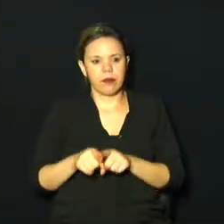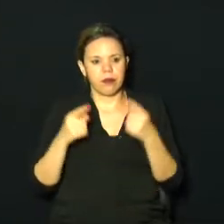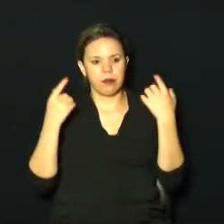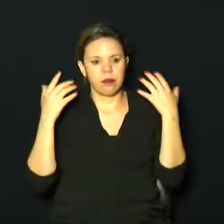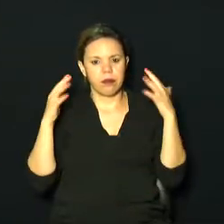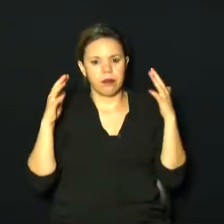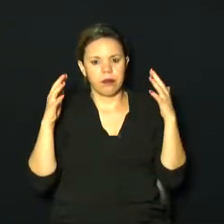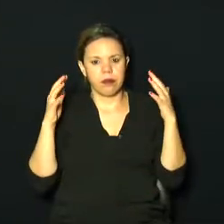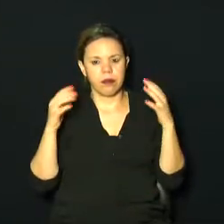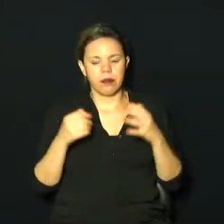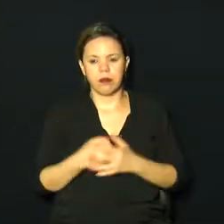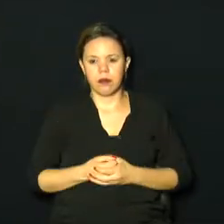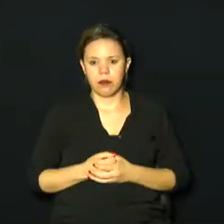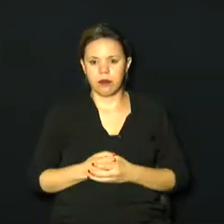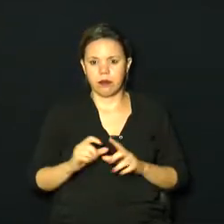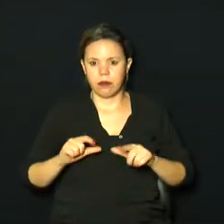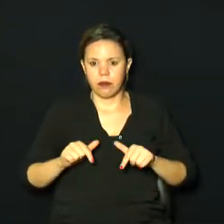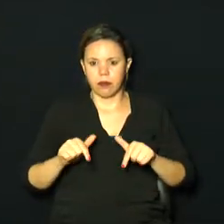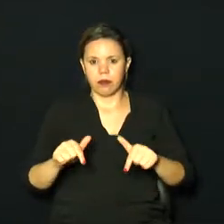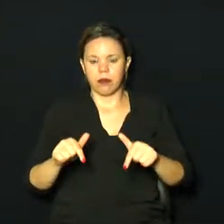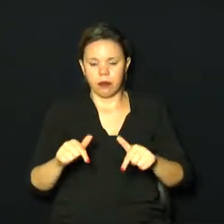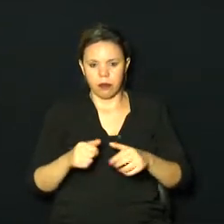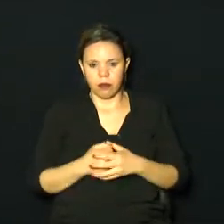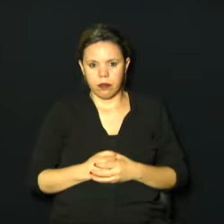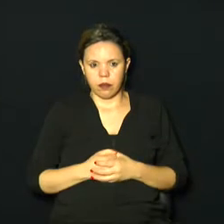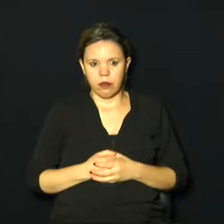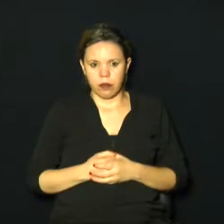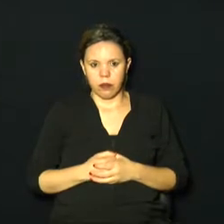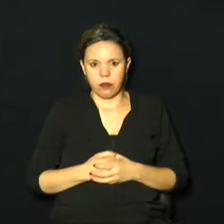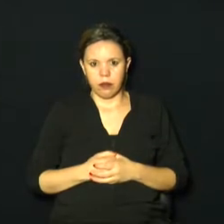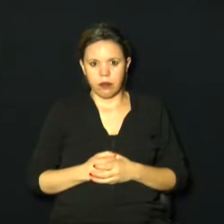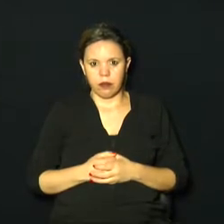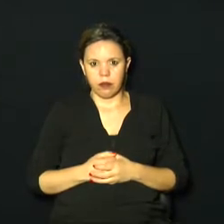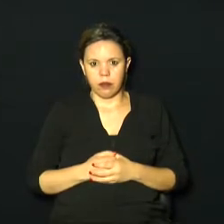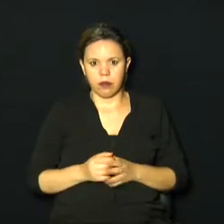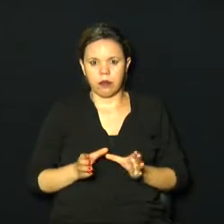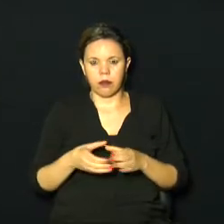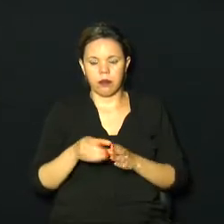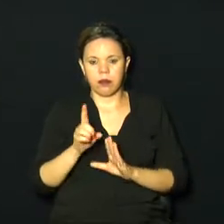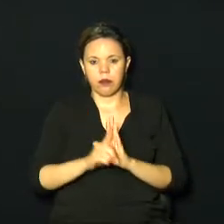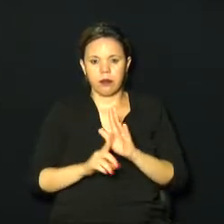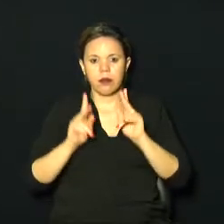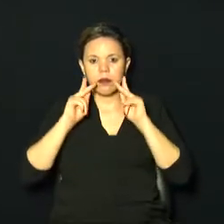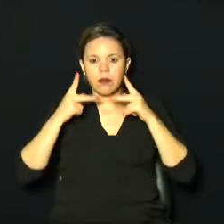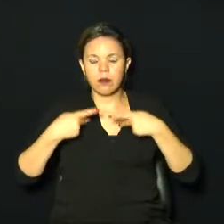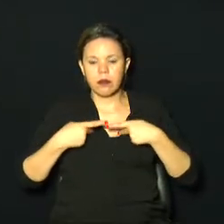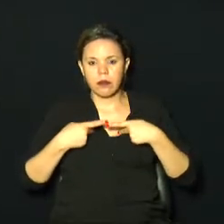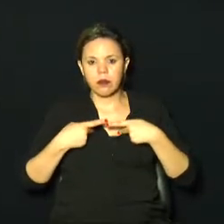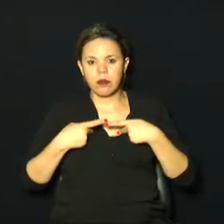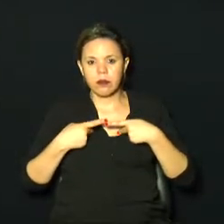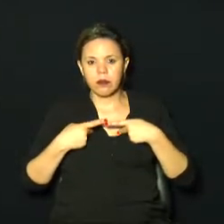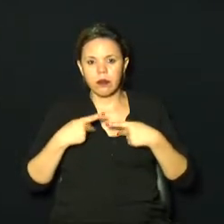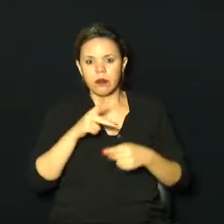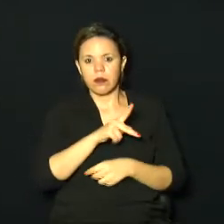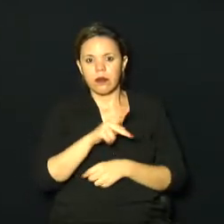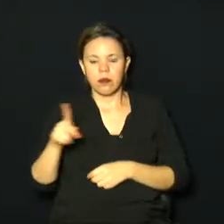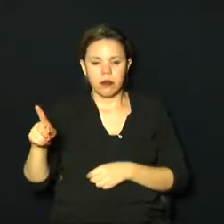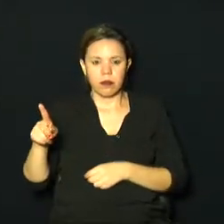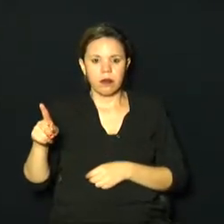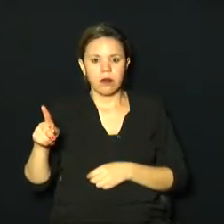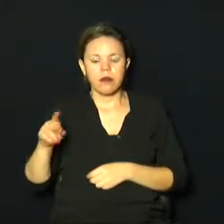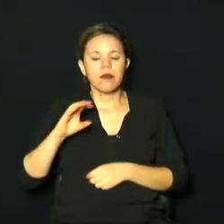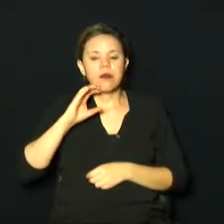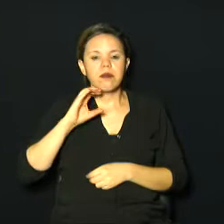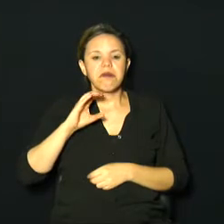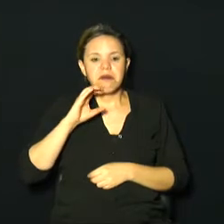parabenizar a iniciativa de pronto a Comissão de Direitos Humanos, na figura do presidente Carlão, parabenizar